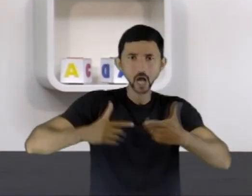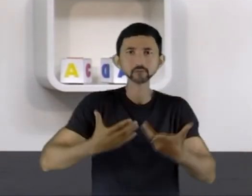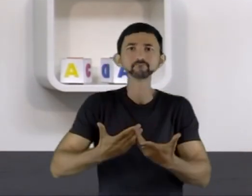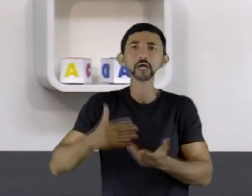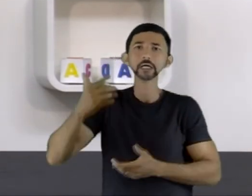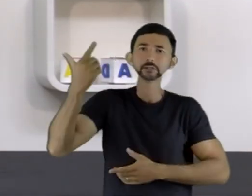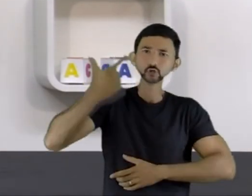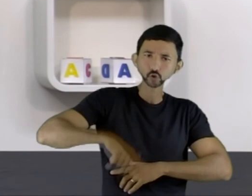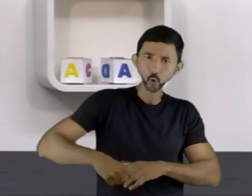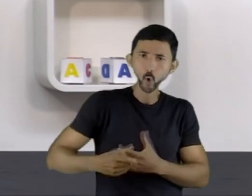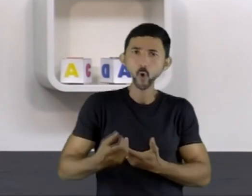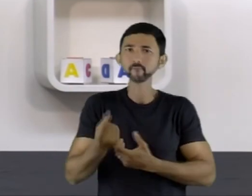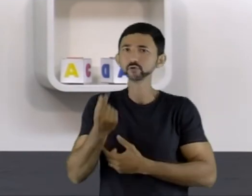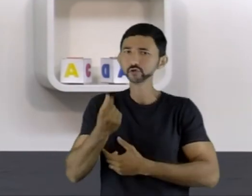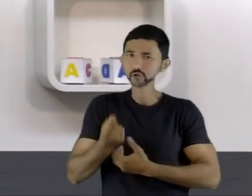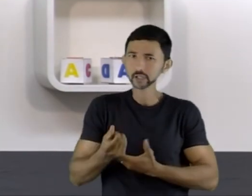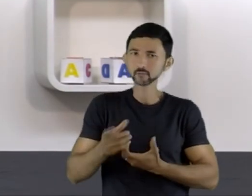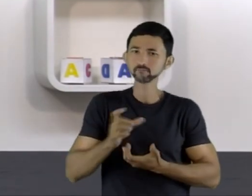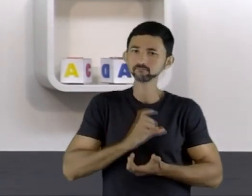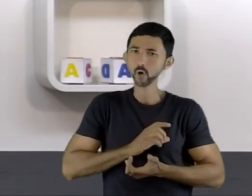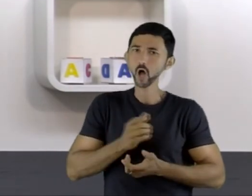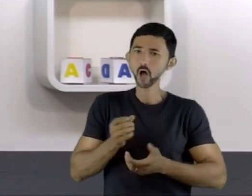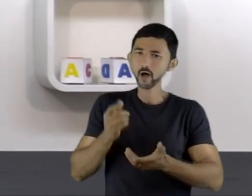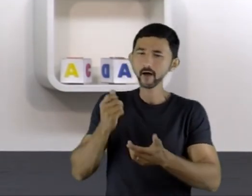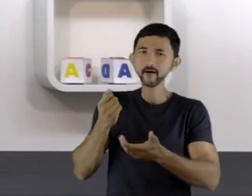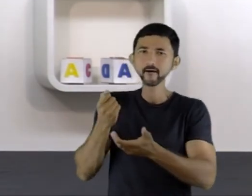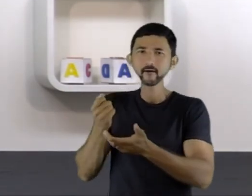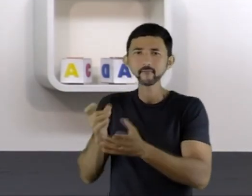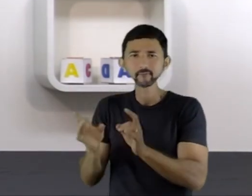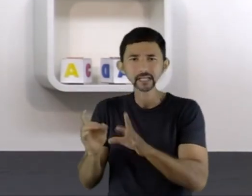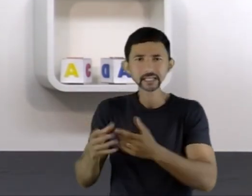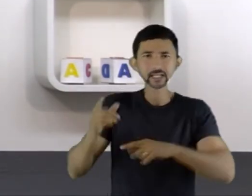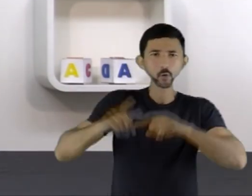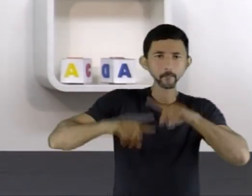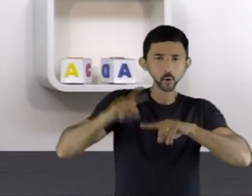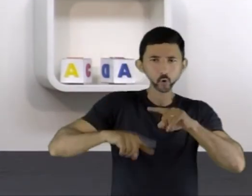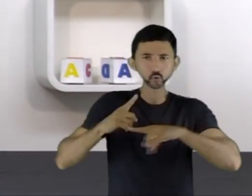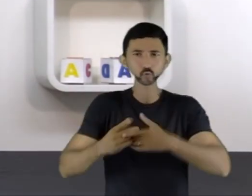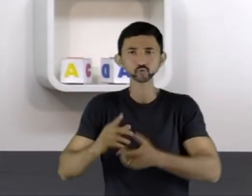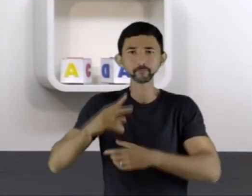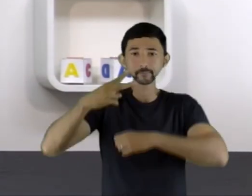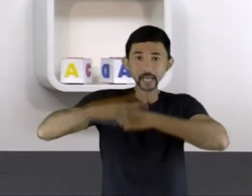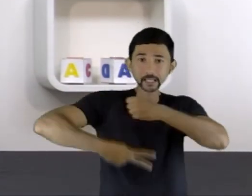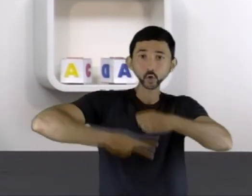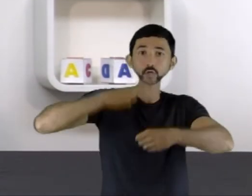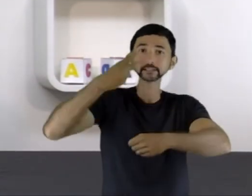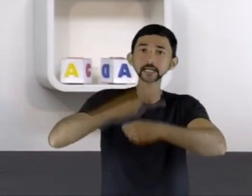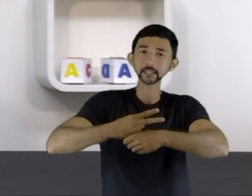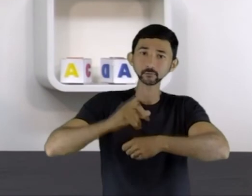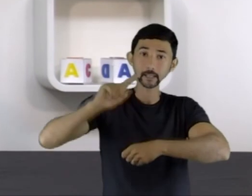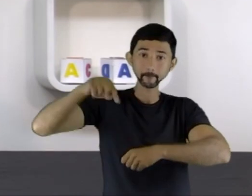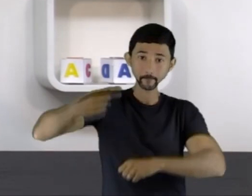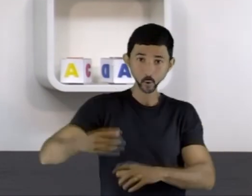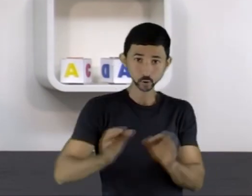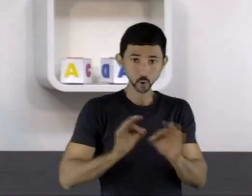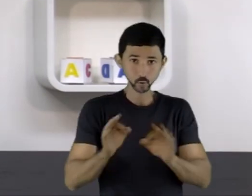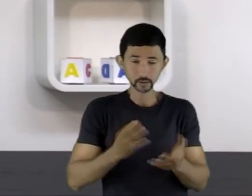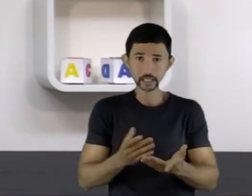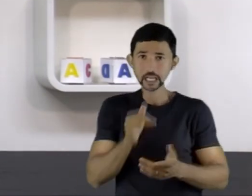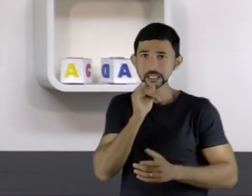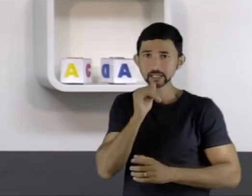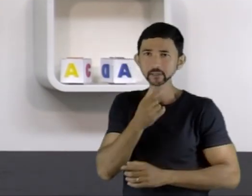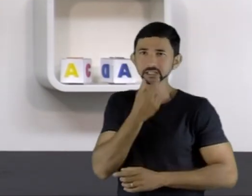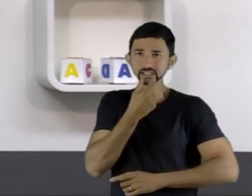novamente conseguiram acumular capital, vendendo produtos, tá? 2 anos depois da Segunda Guerra Mundial,